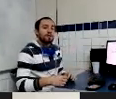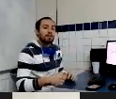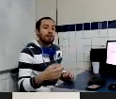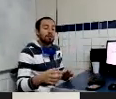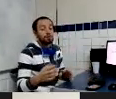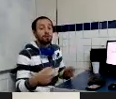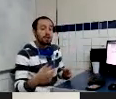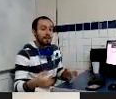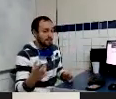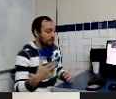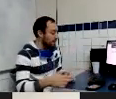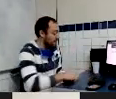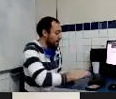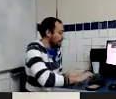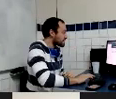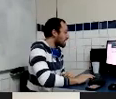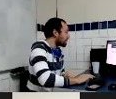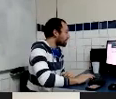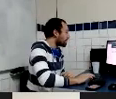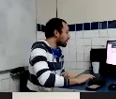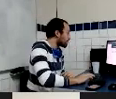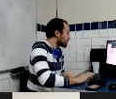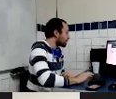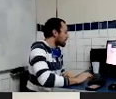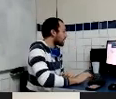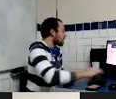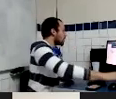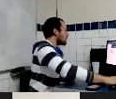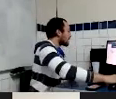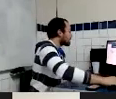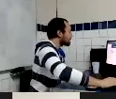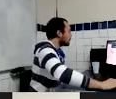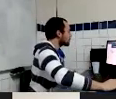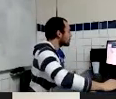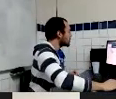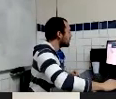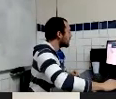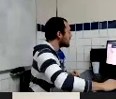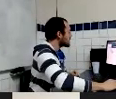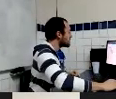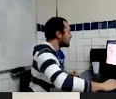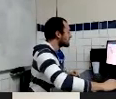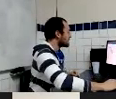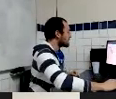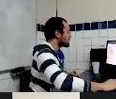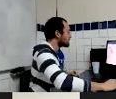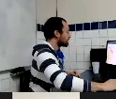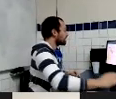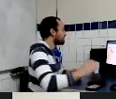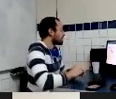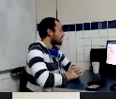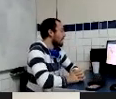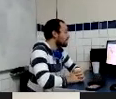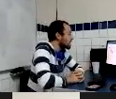mapa para vocês onde surgiram essas primeiras cidades, tá? Olha lá onde surgiram essas primeiras cidades,